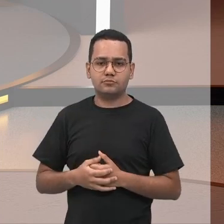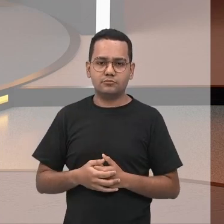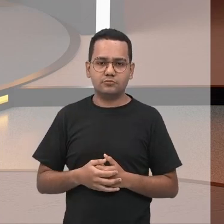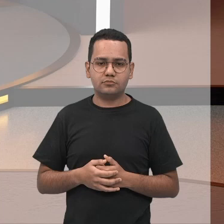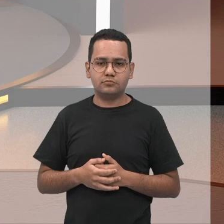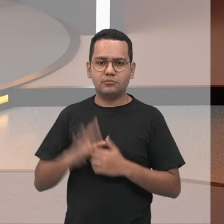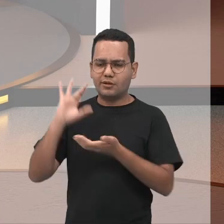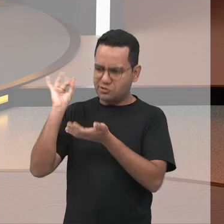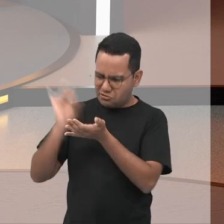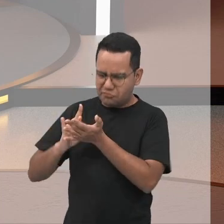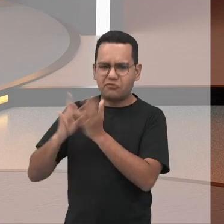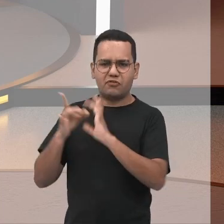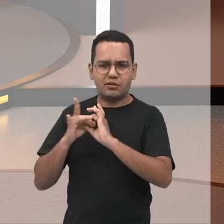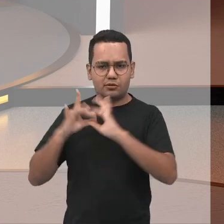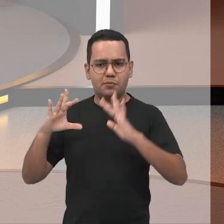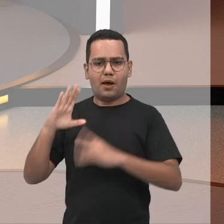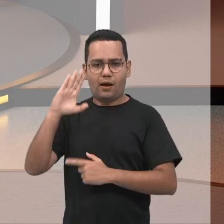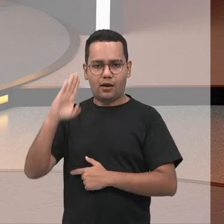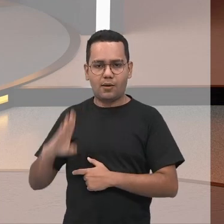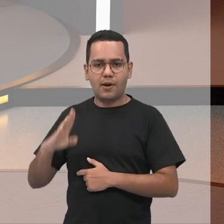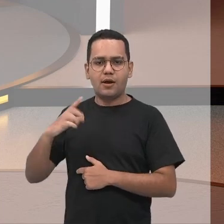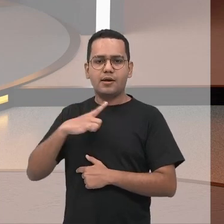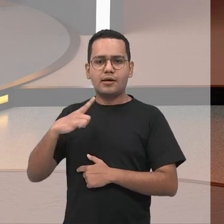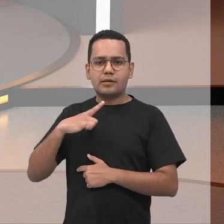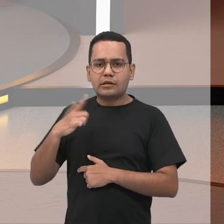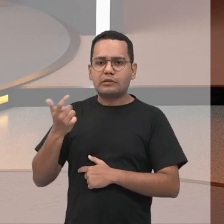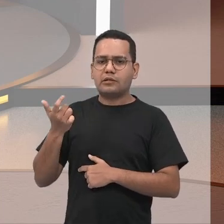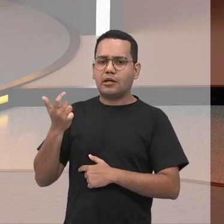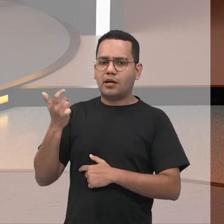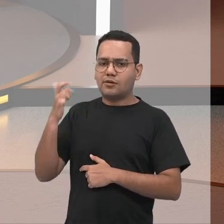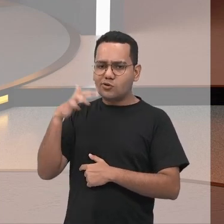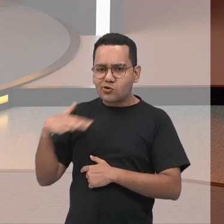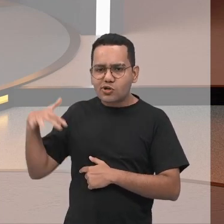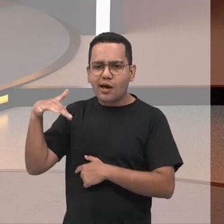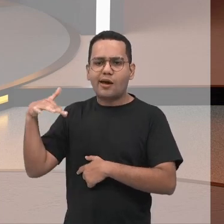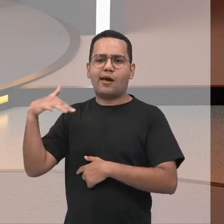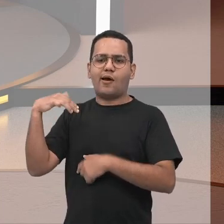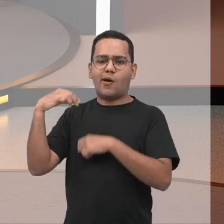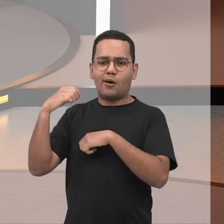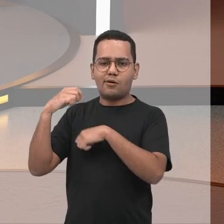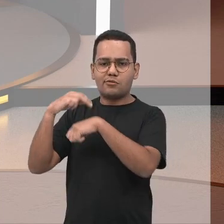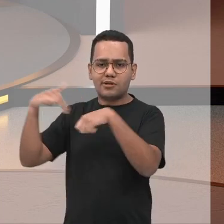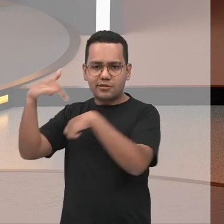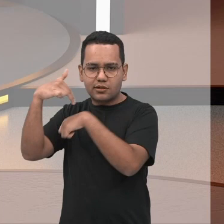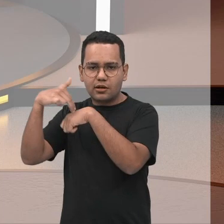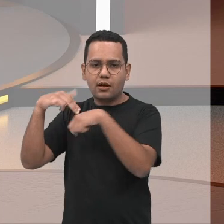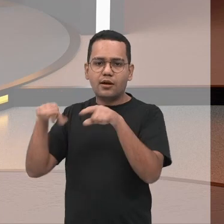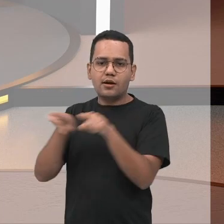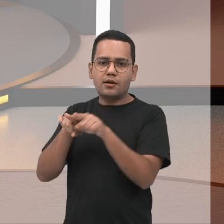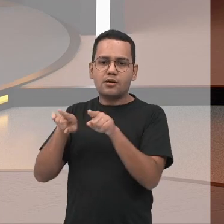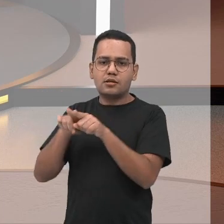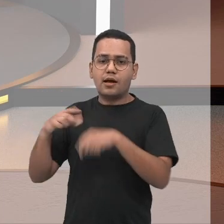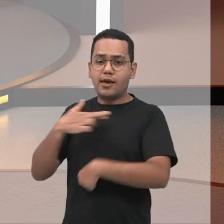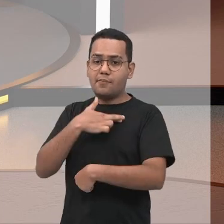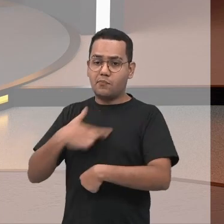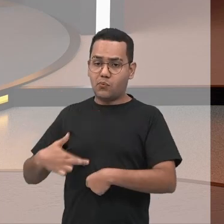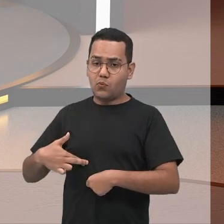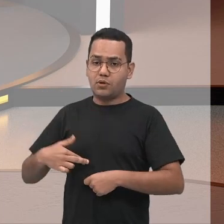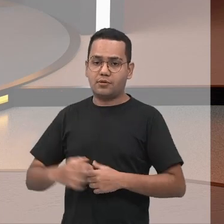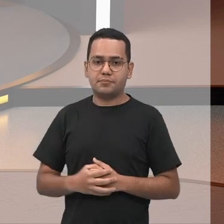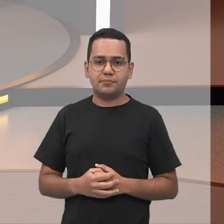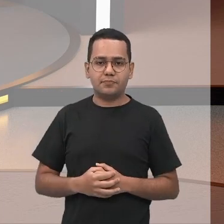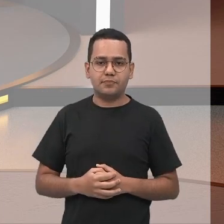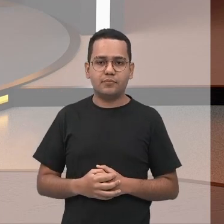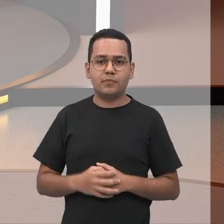a nacionalização e a instituição da República, de uma República federativa. Quais eram os jornais e as